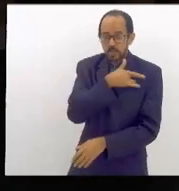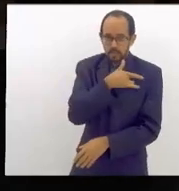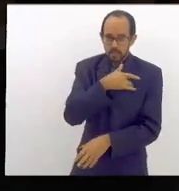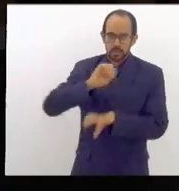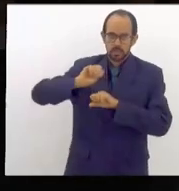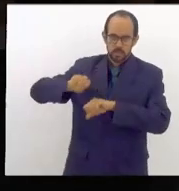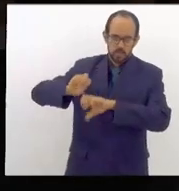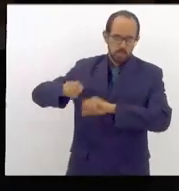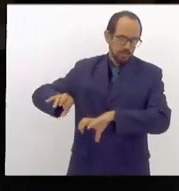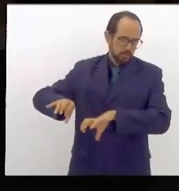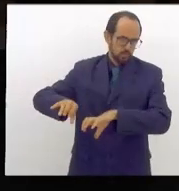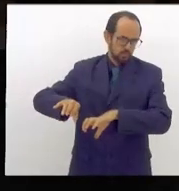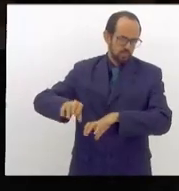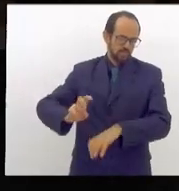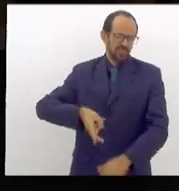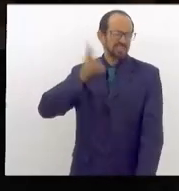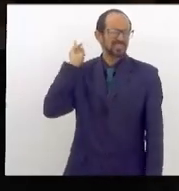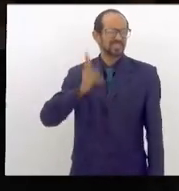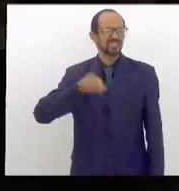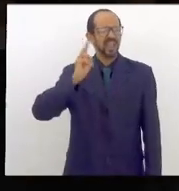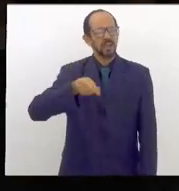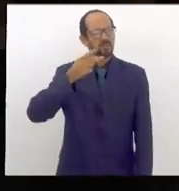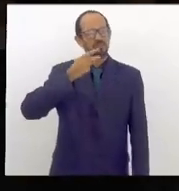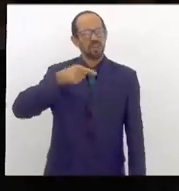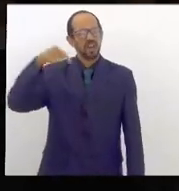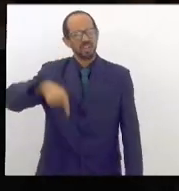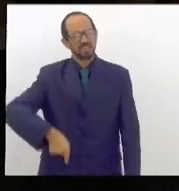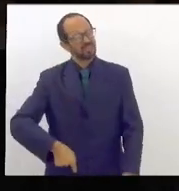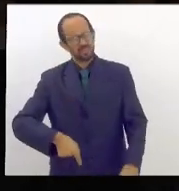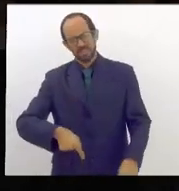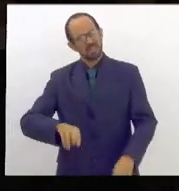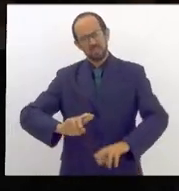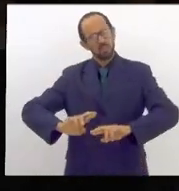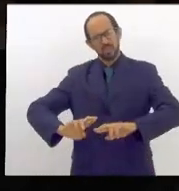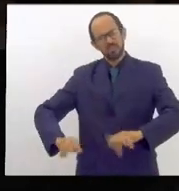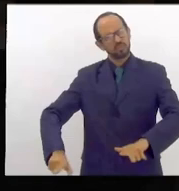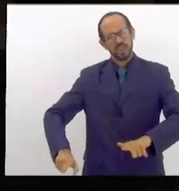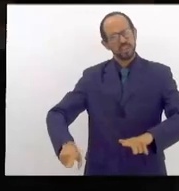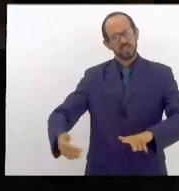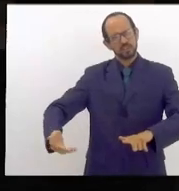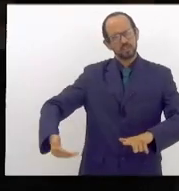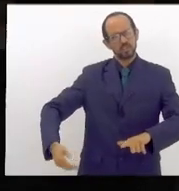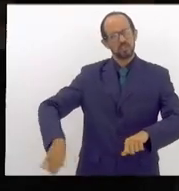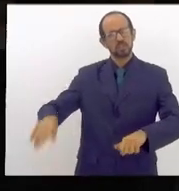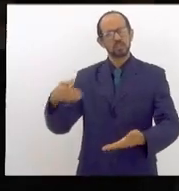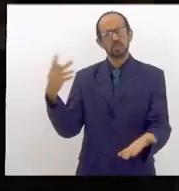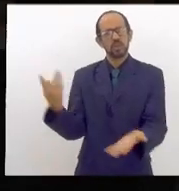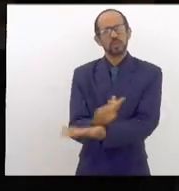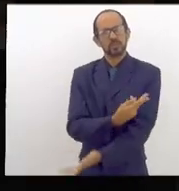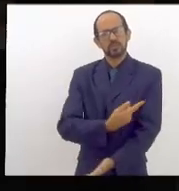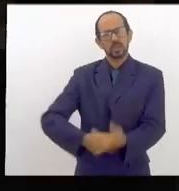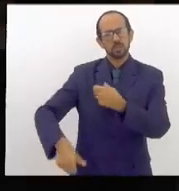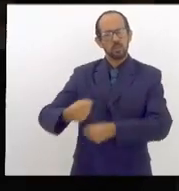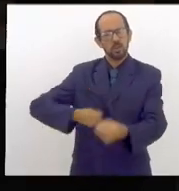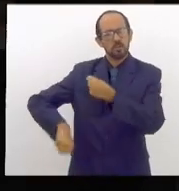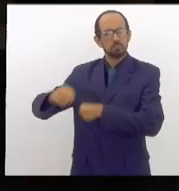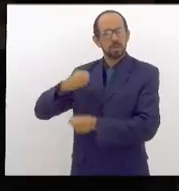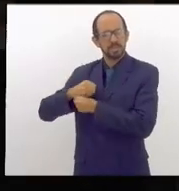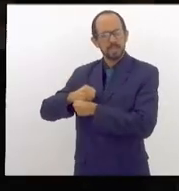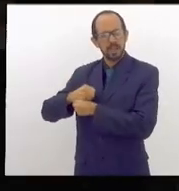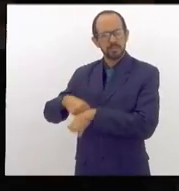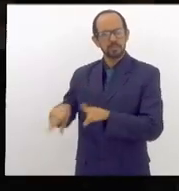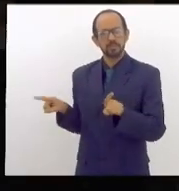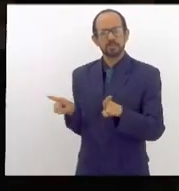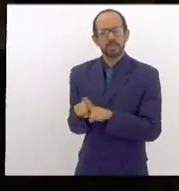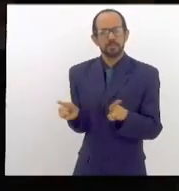algo que a gente tem dito aqui e não diferente do que aconteceu quando no ano passado aqui tivemos